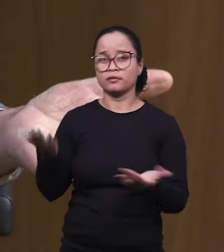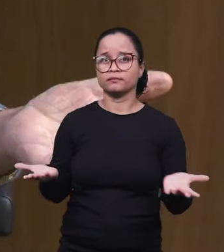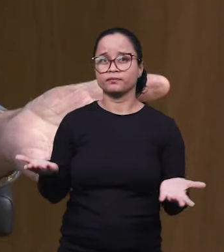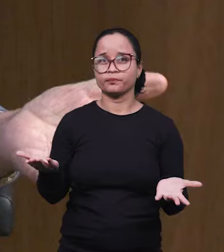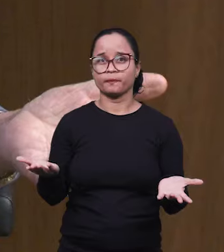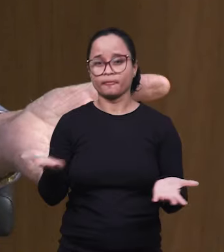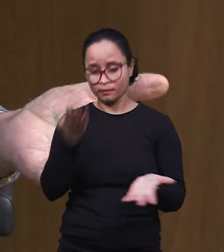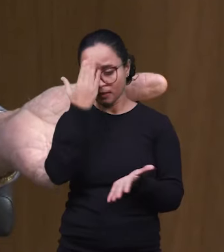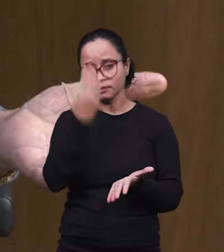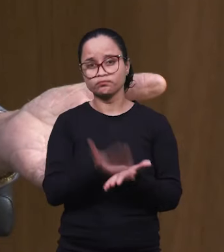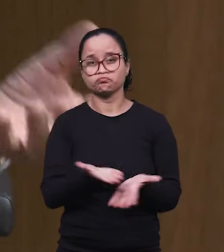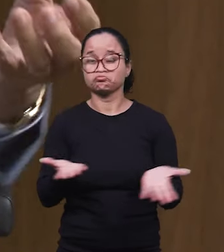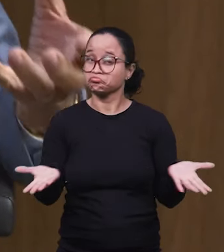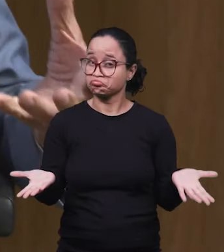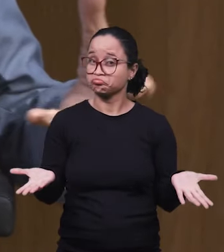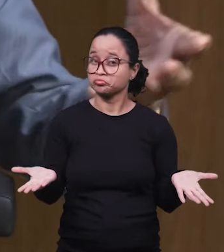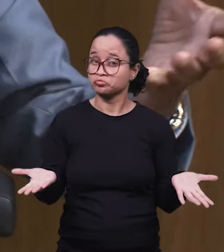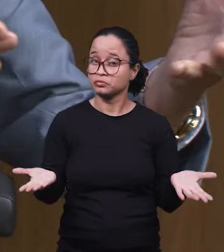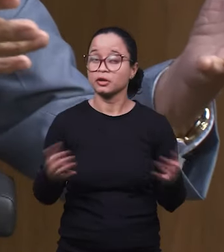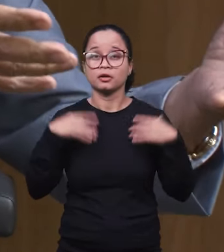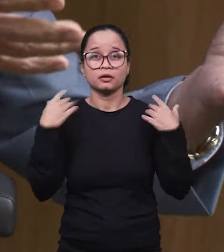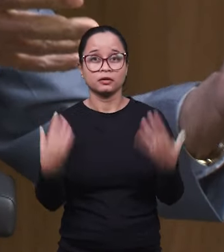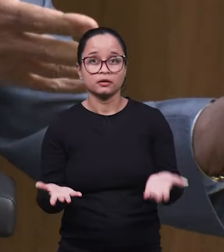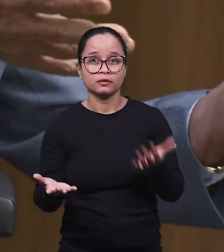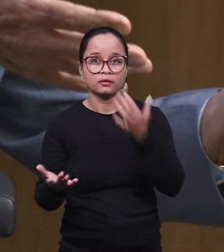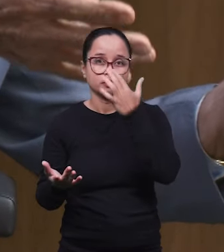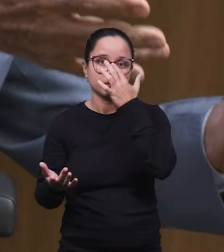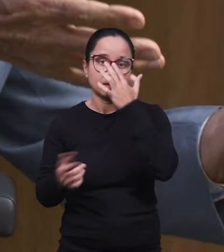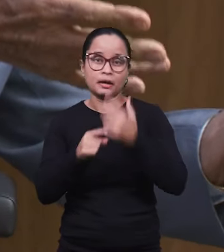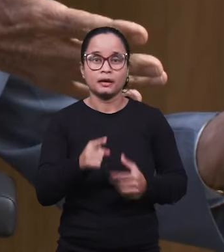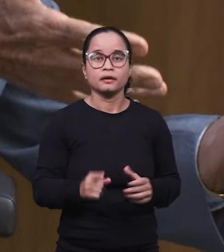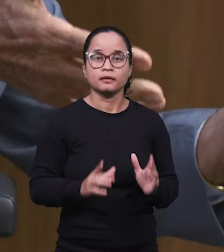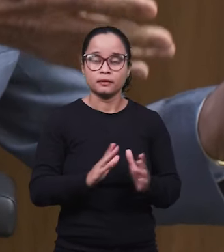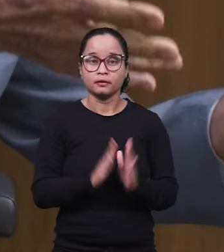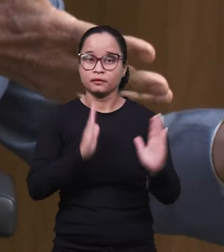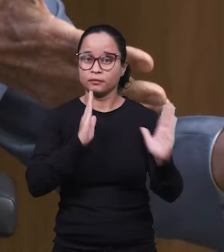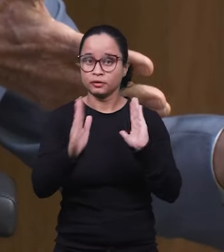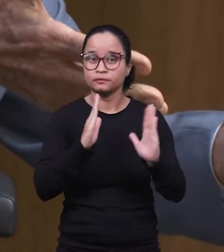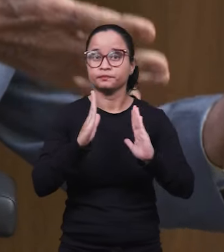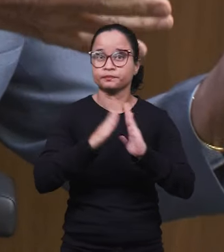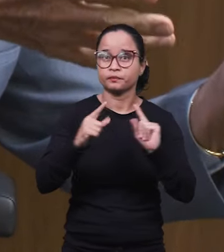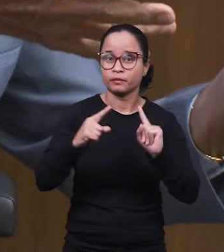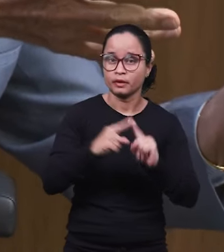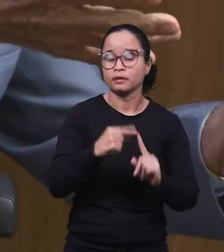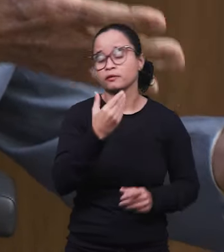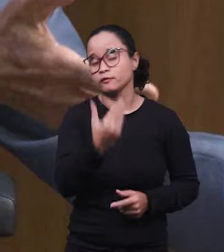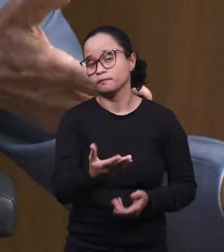um negócio desse? Então, essa era a situação da igreja